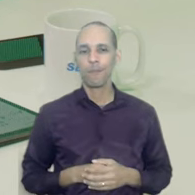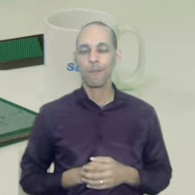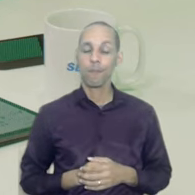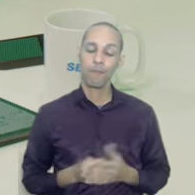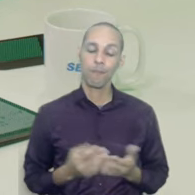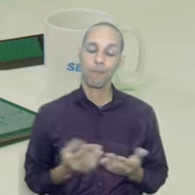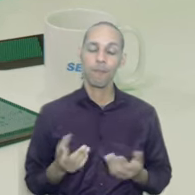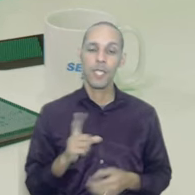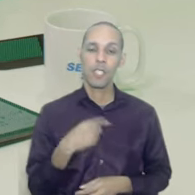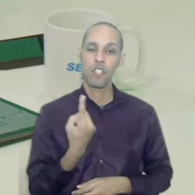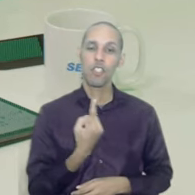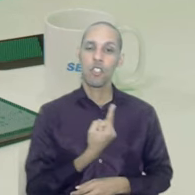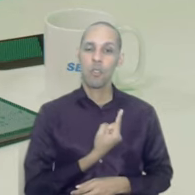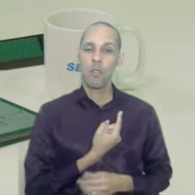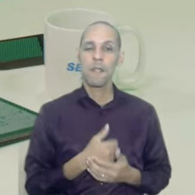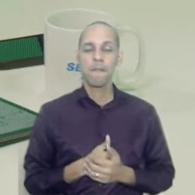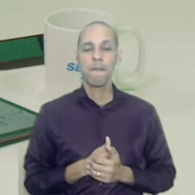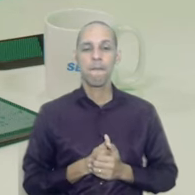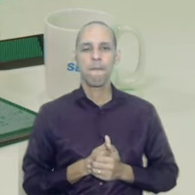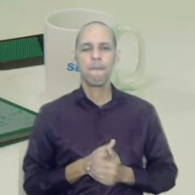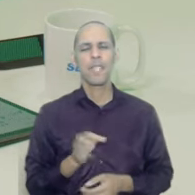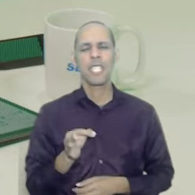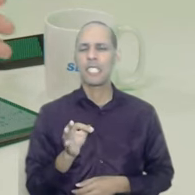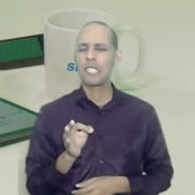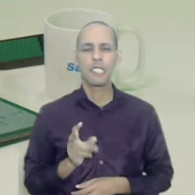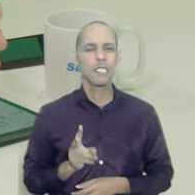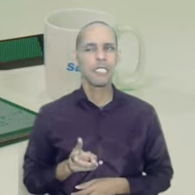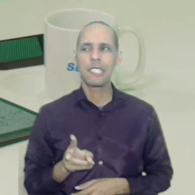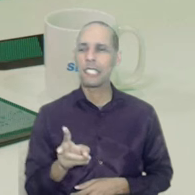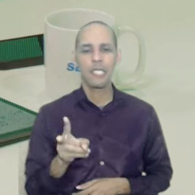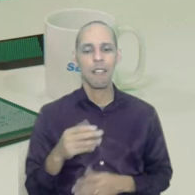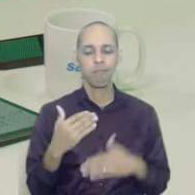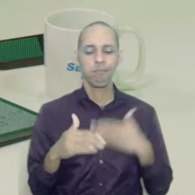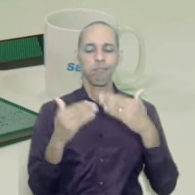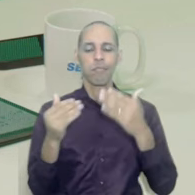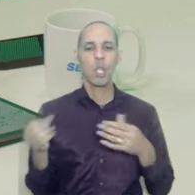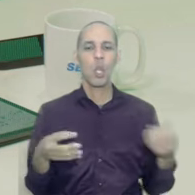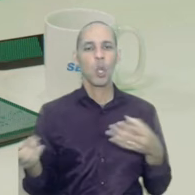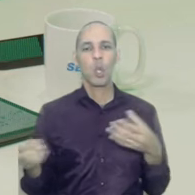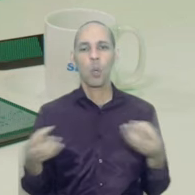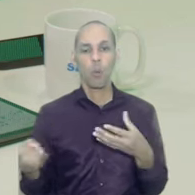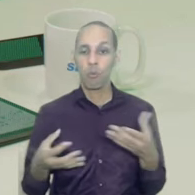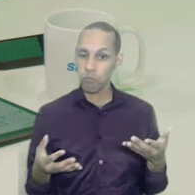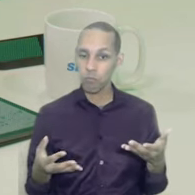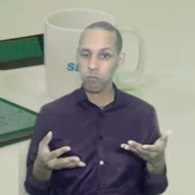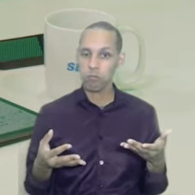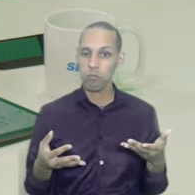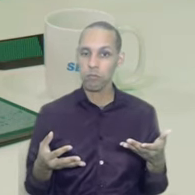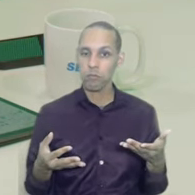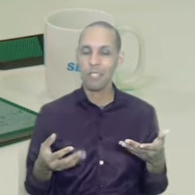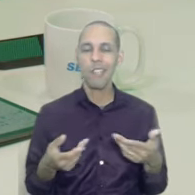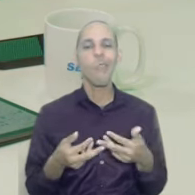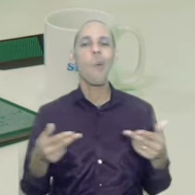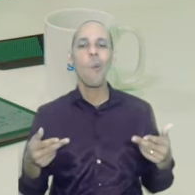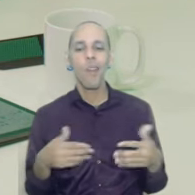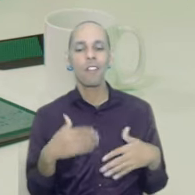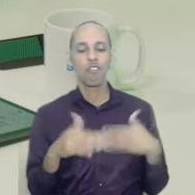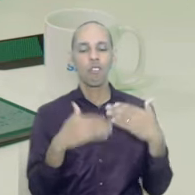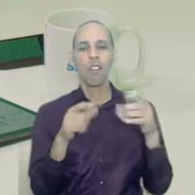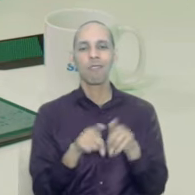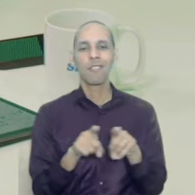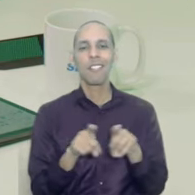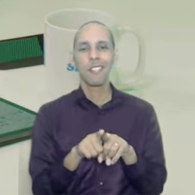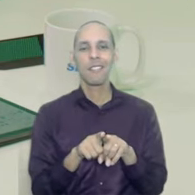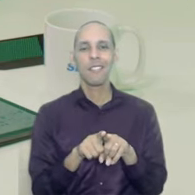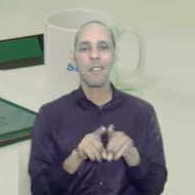gente a gente tá sempre desenvolvendo coisa nova né E as coisas que já estão desenvolvidas também estão sendo mais